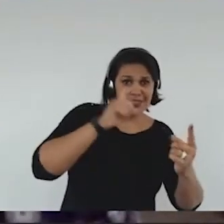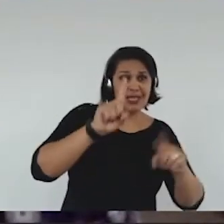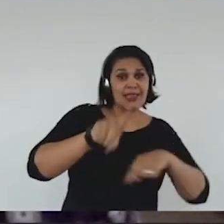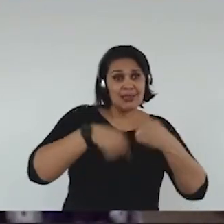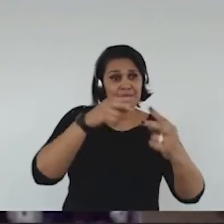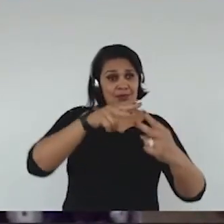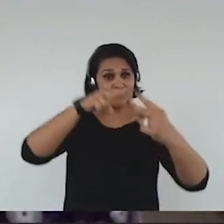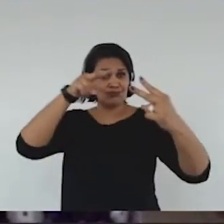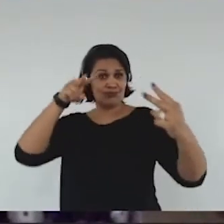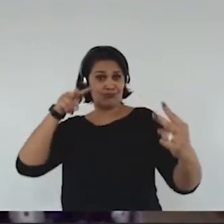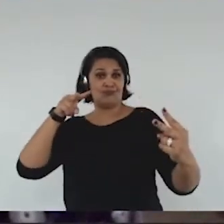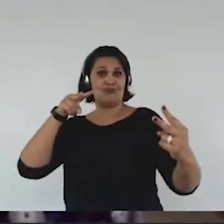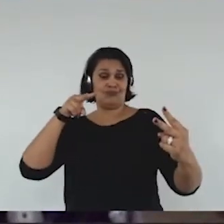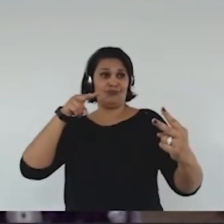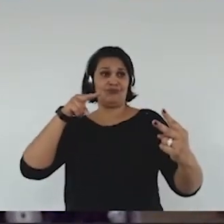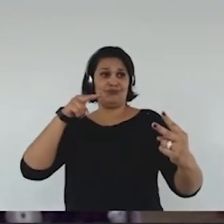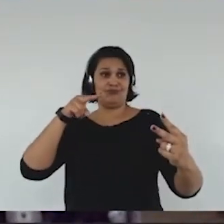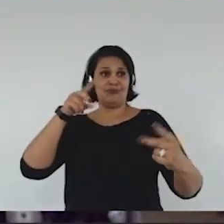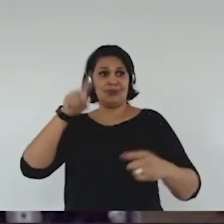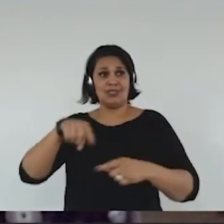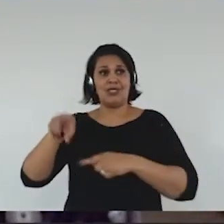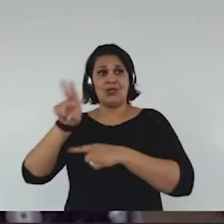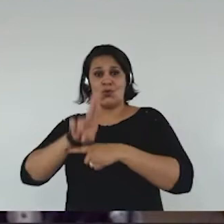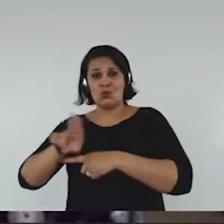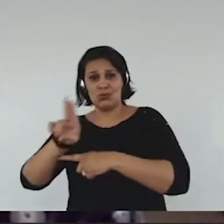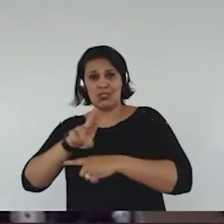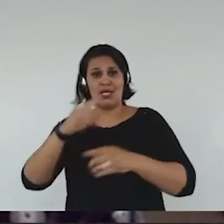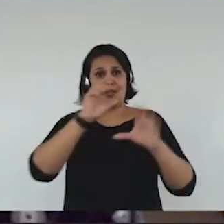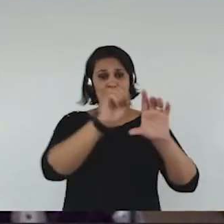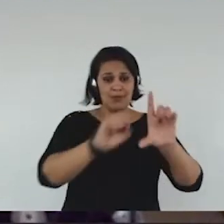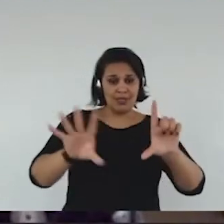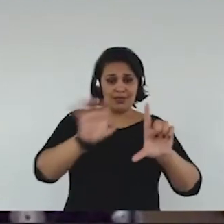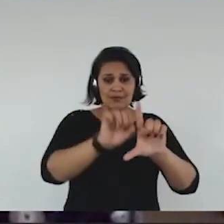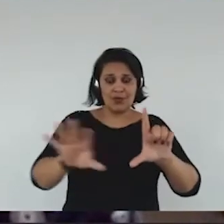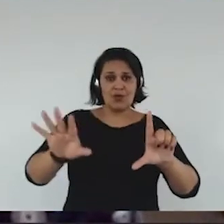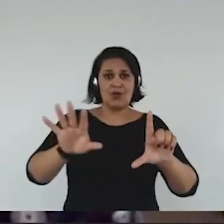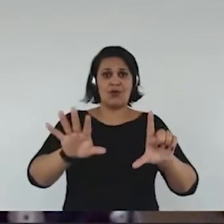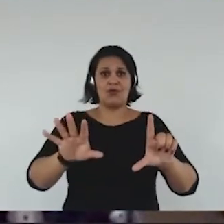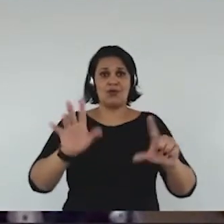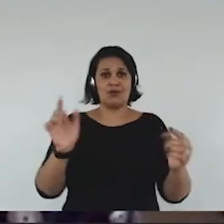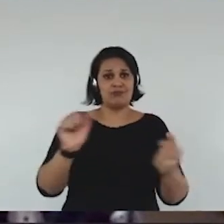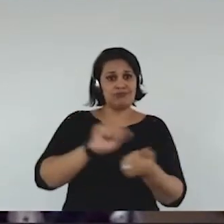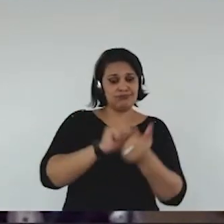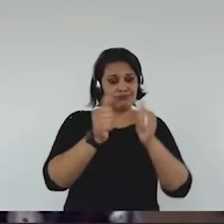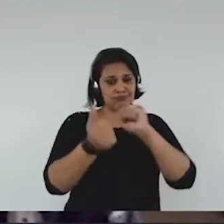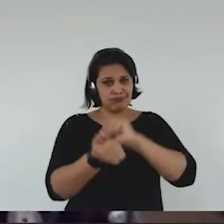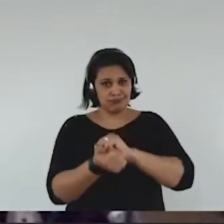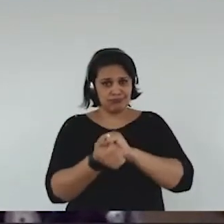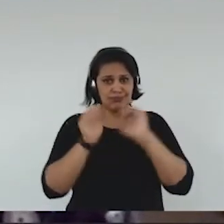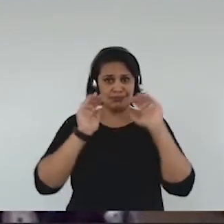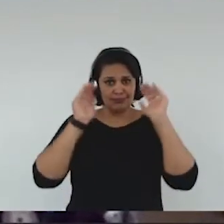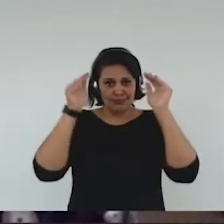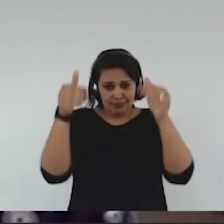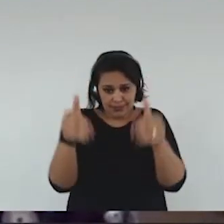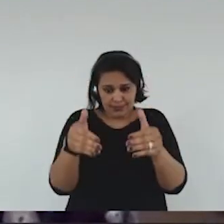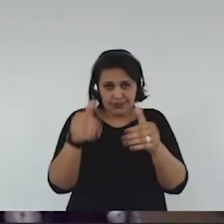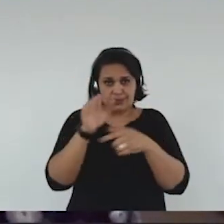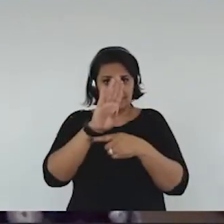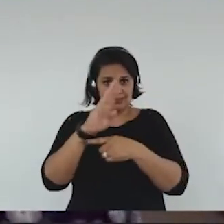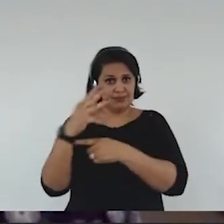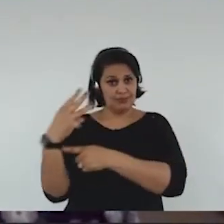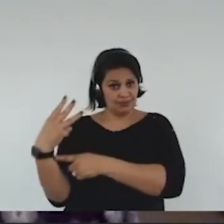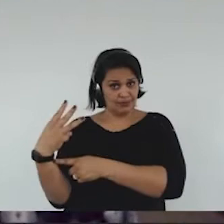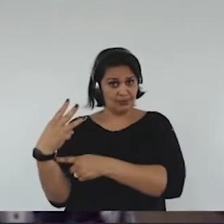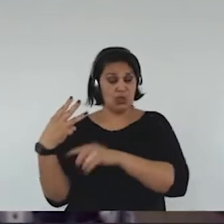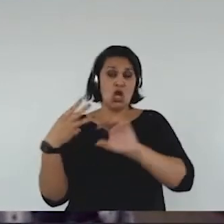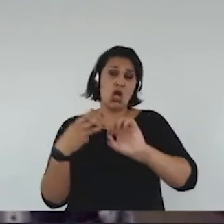virtuais, e a utilização de plataformas adequadas, sejam plataformas dedicadas exclusivamente, como é o caso da B3,